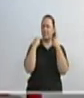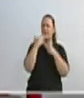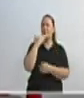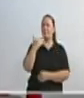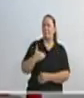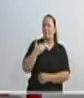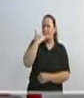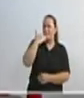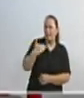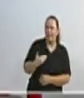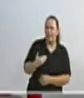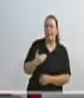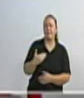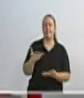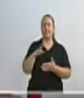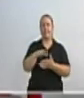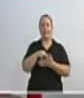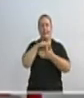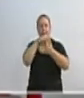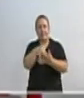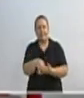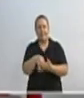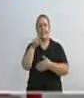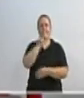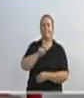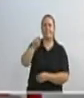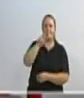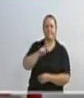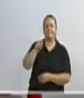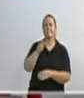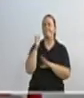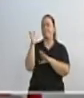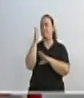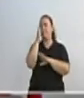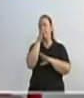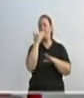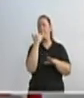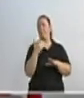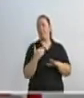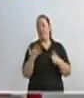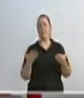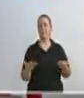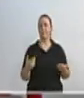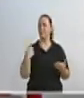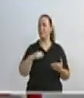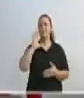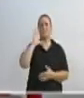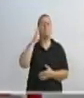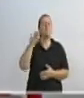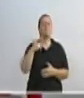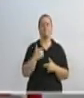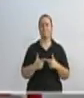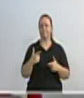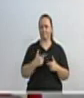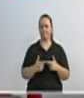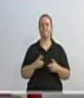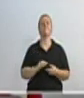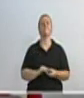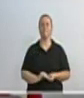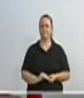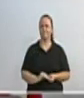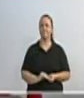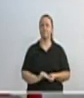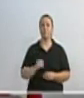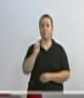de associações de moradores, de lideranças comunitárias, de todos os cantos da cidade, e a gente precisa encontrar uma fórmula de resolver isso. Blumenau, uma das maiores